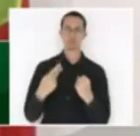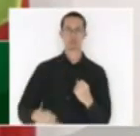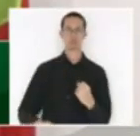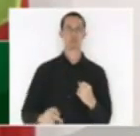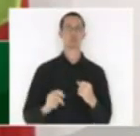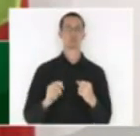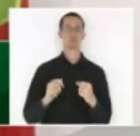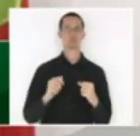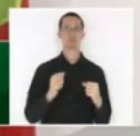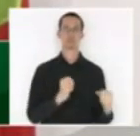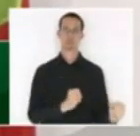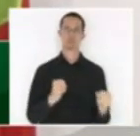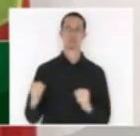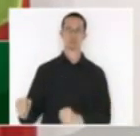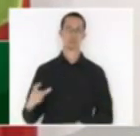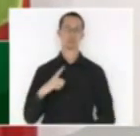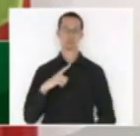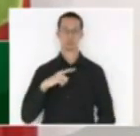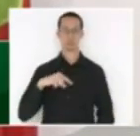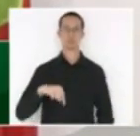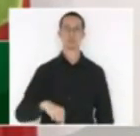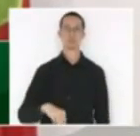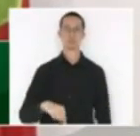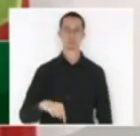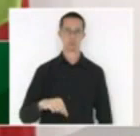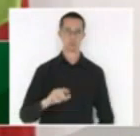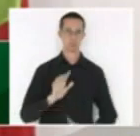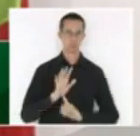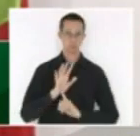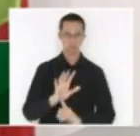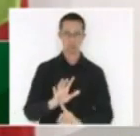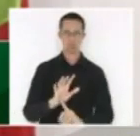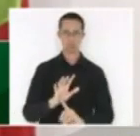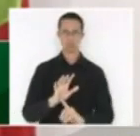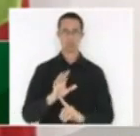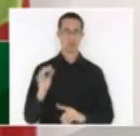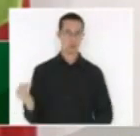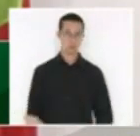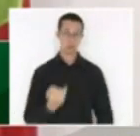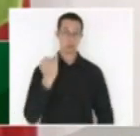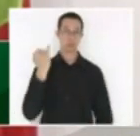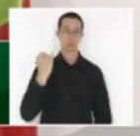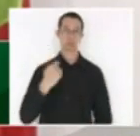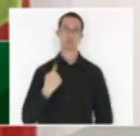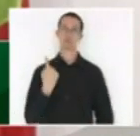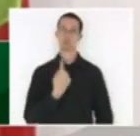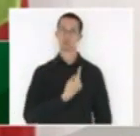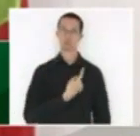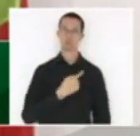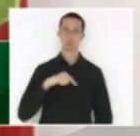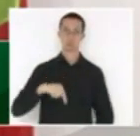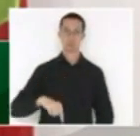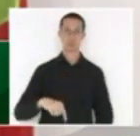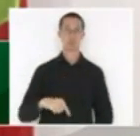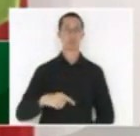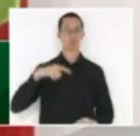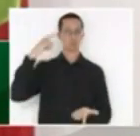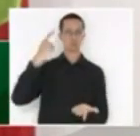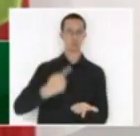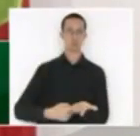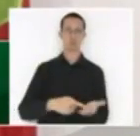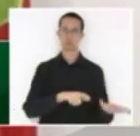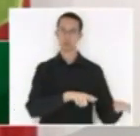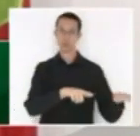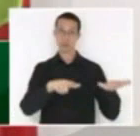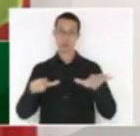demonstrando, né, a importância que nós possamos aqui, portanto, instituir a Semana Estadual